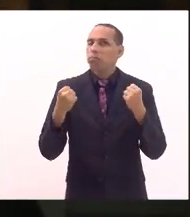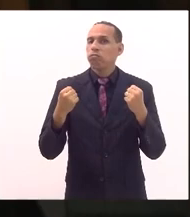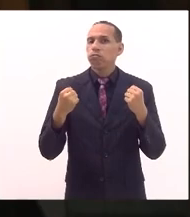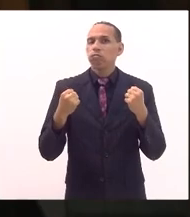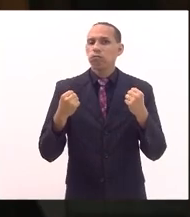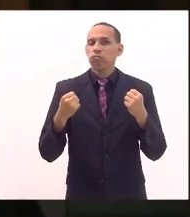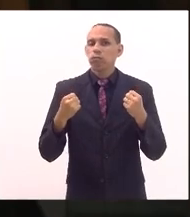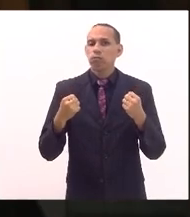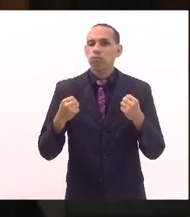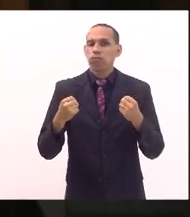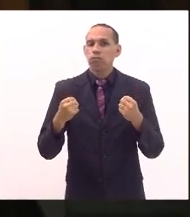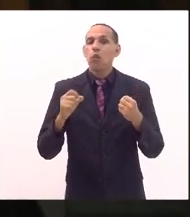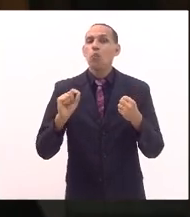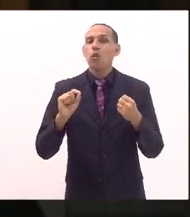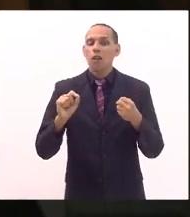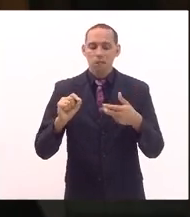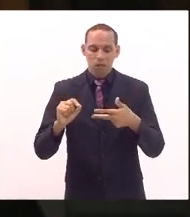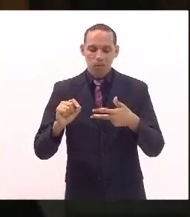Executivo